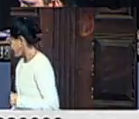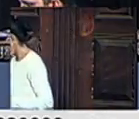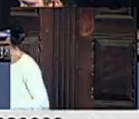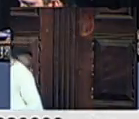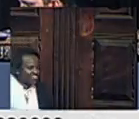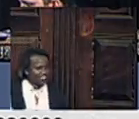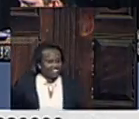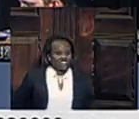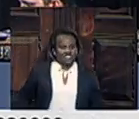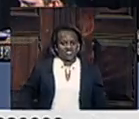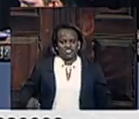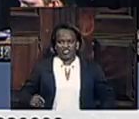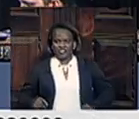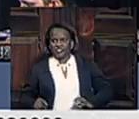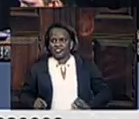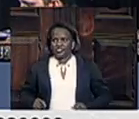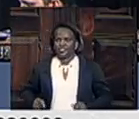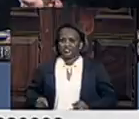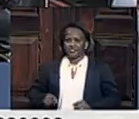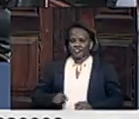Presente, vai votar. André Lazzaroni.